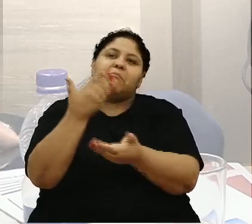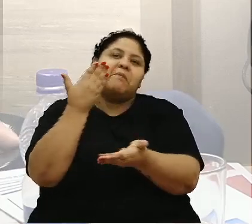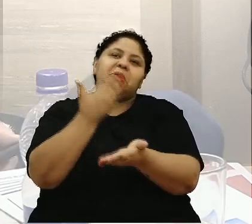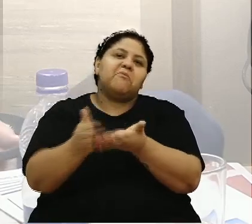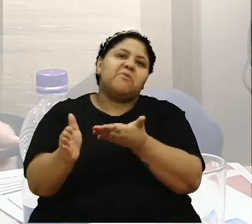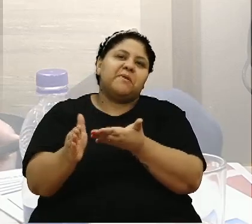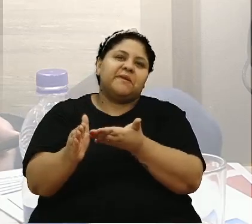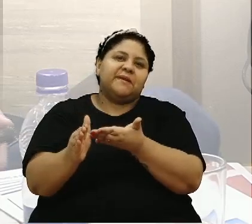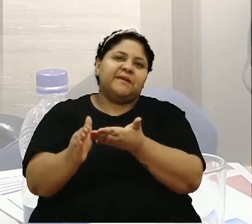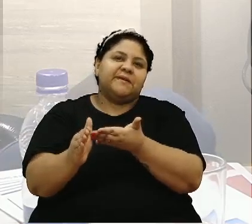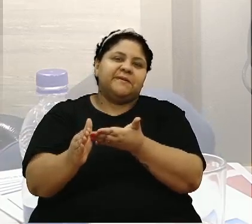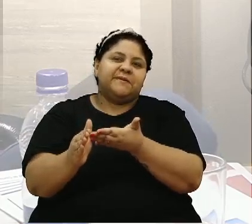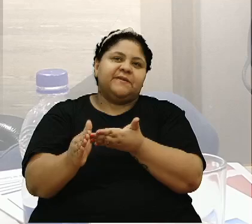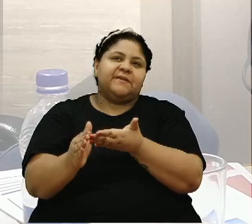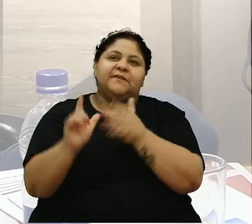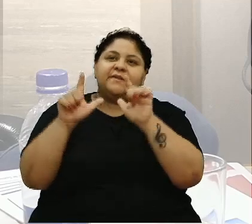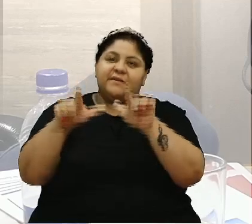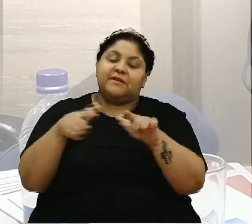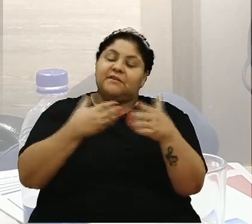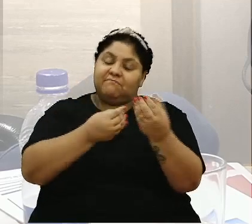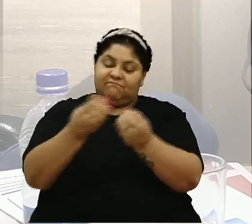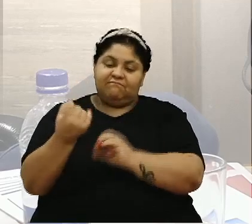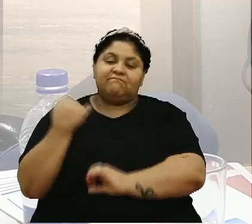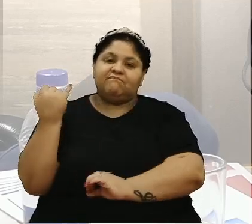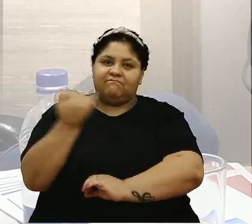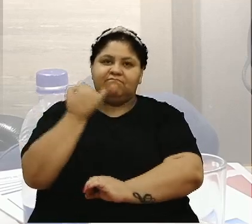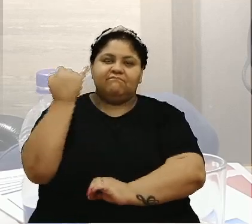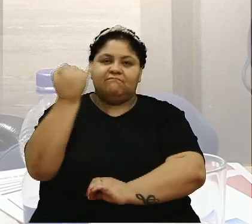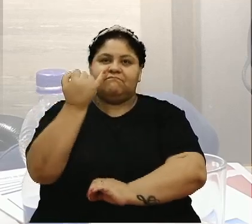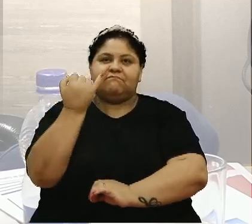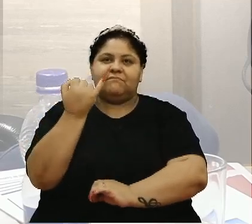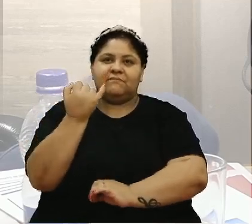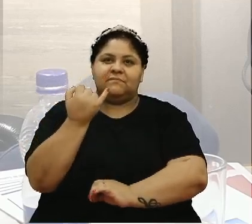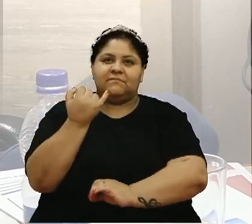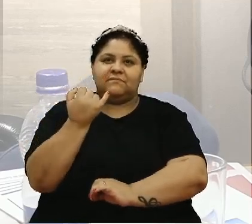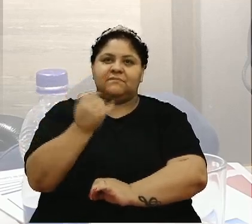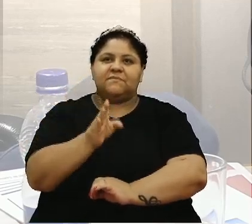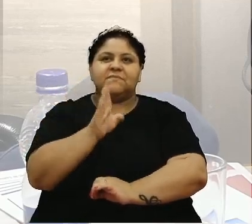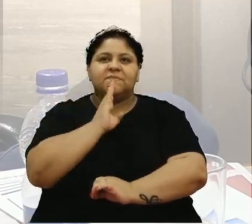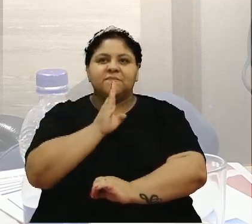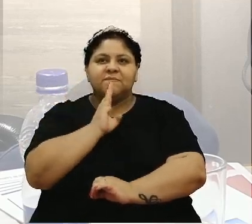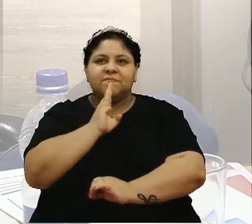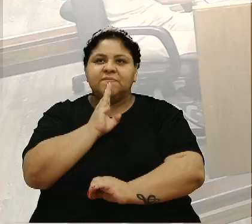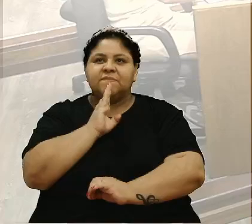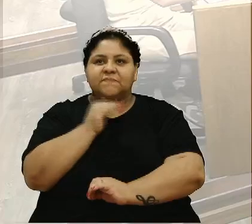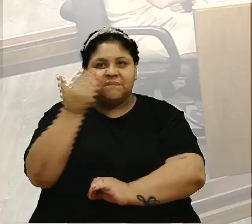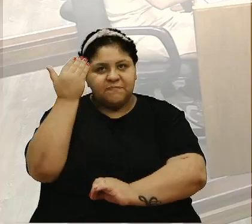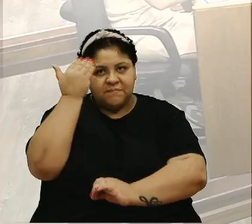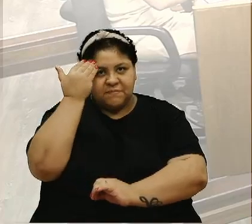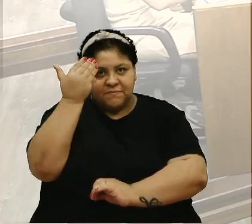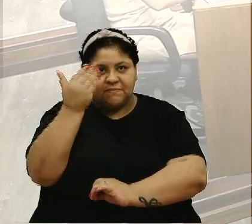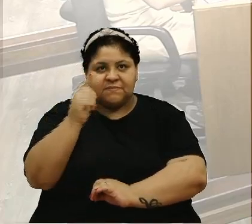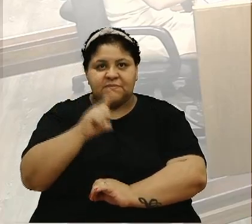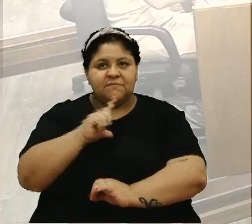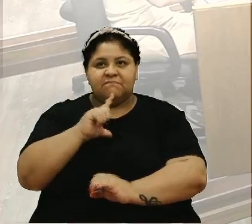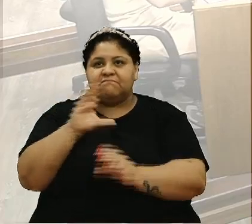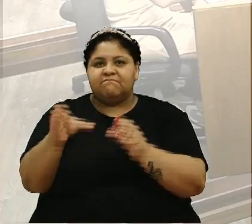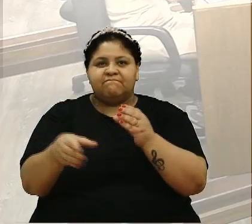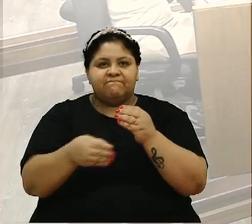esse patrimônio que é muito importante, né, até para a questão de conhecimento e incentivo. Obrigada, vereadora. Não tem mais